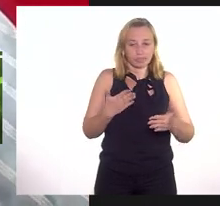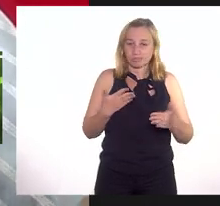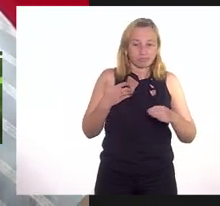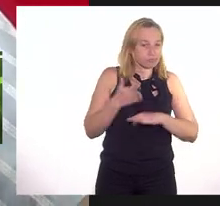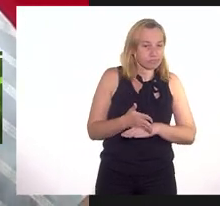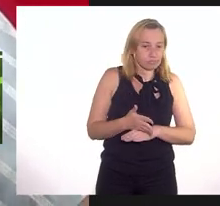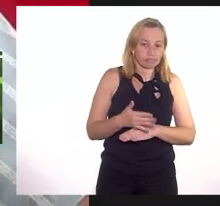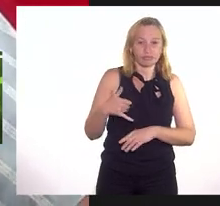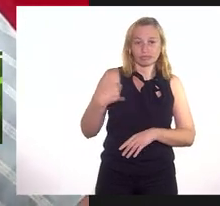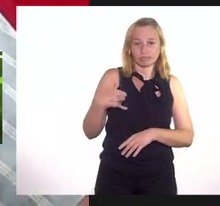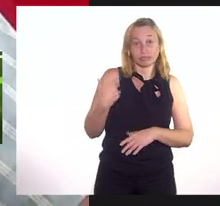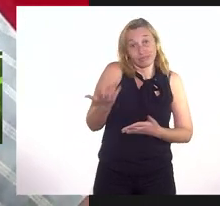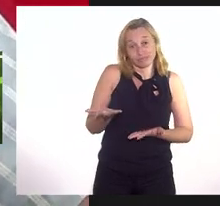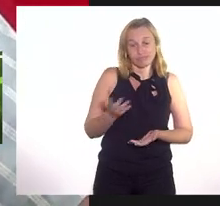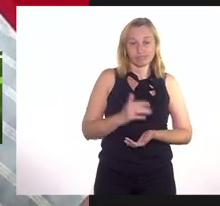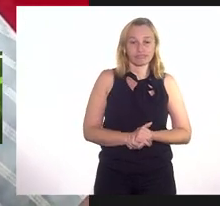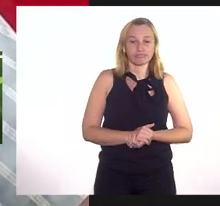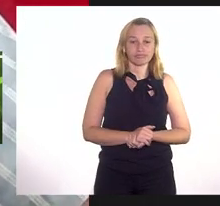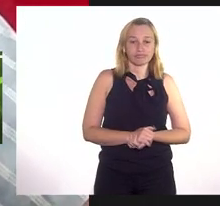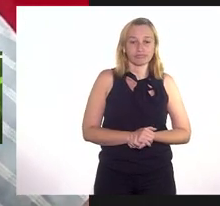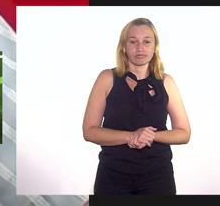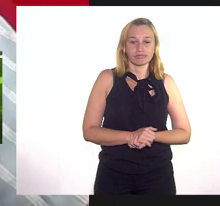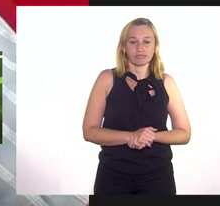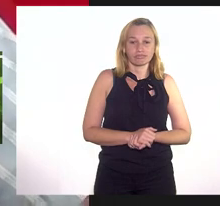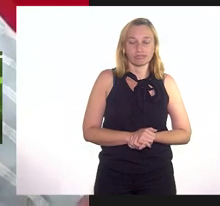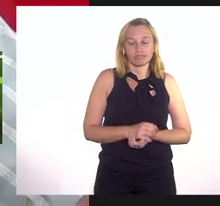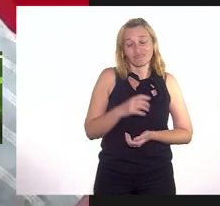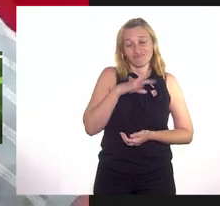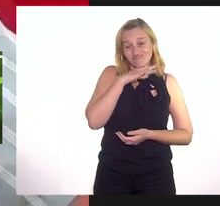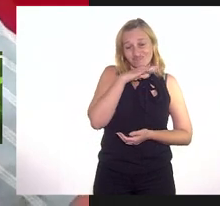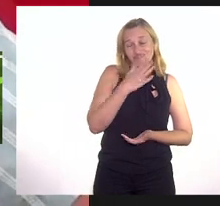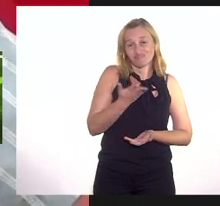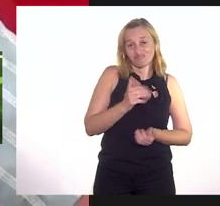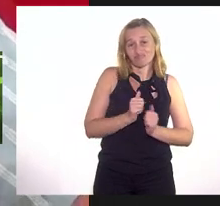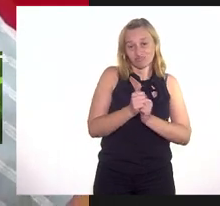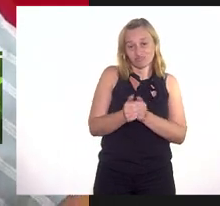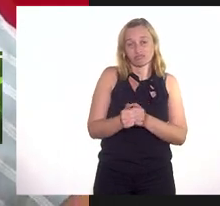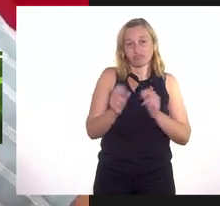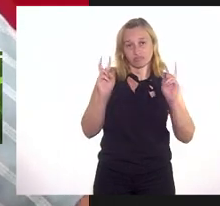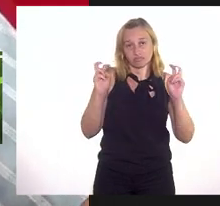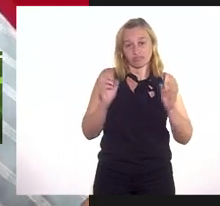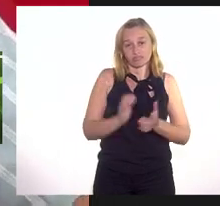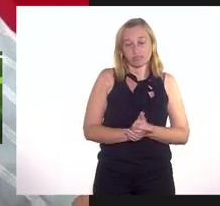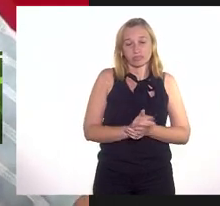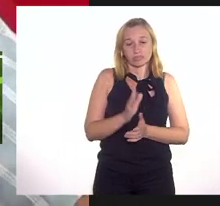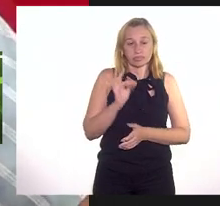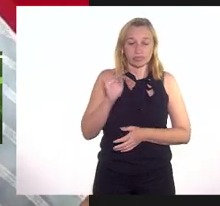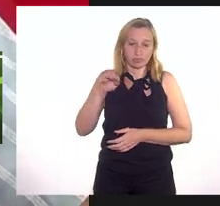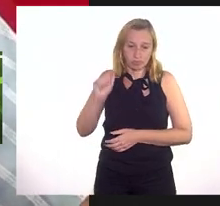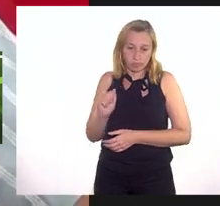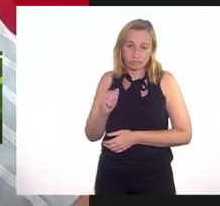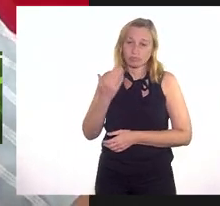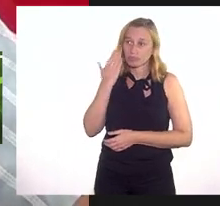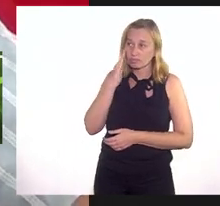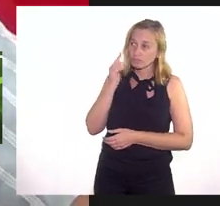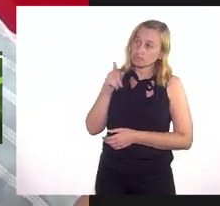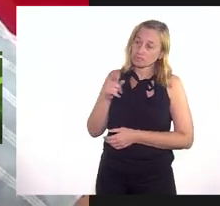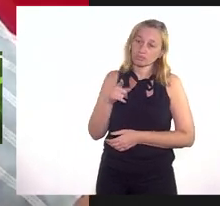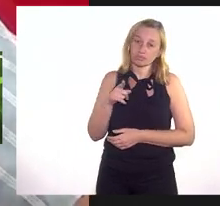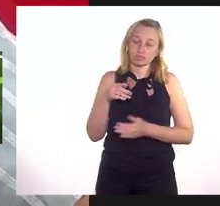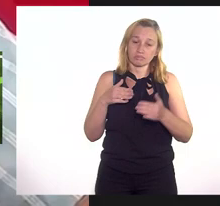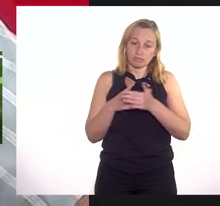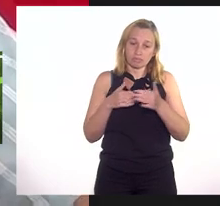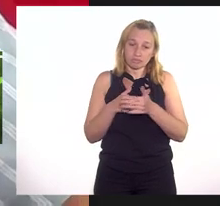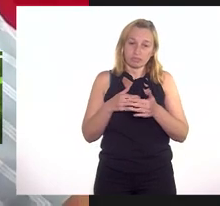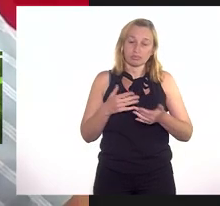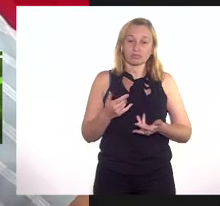idade. Então, é muito, muito ruim se a gente seguir essa questão. E, Fernanda, eu entendo muito essa questão da limitação